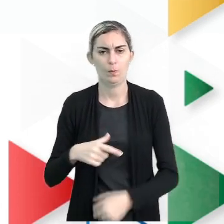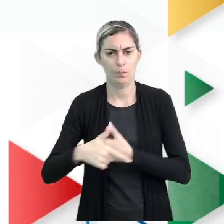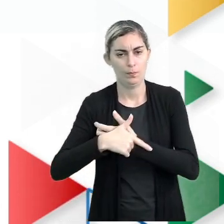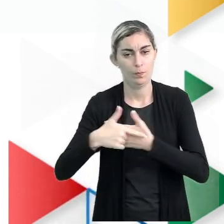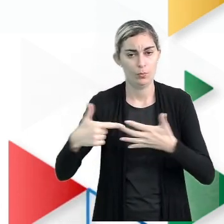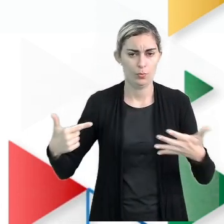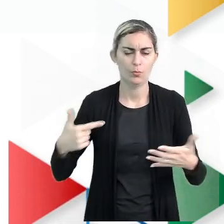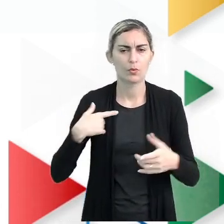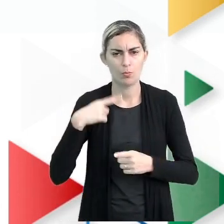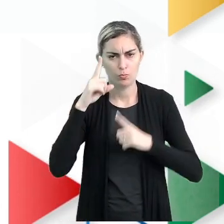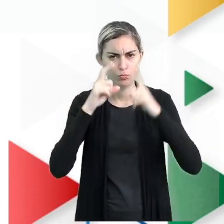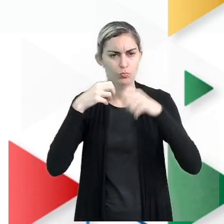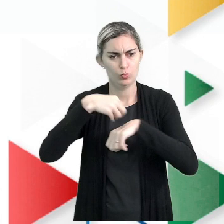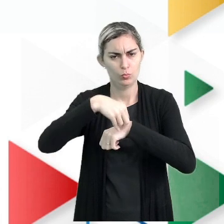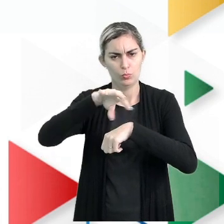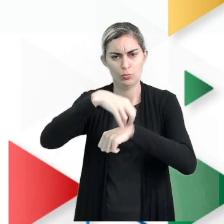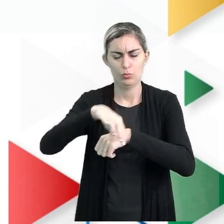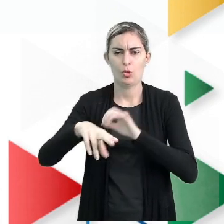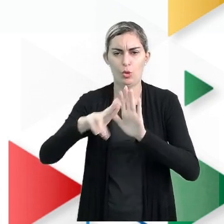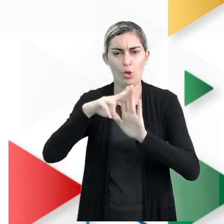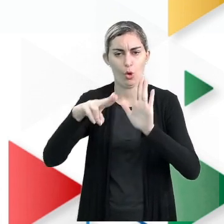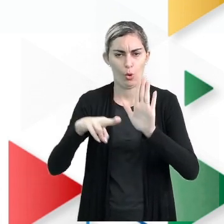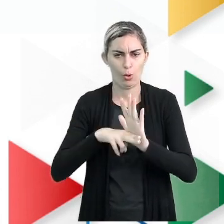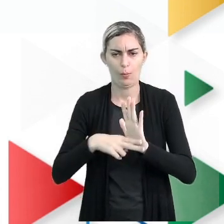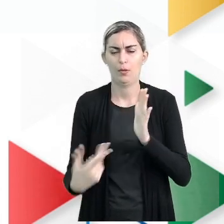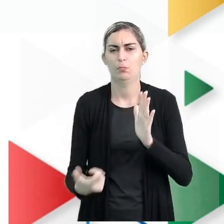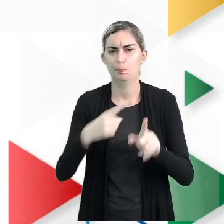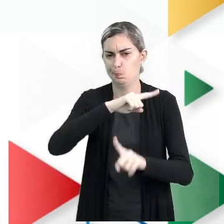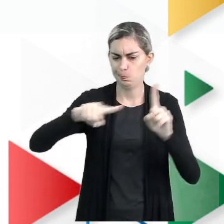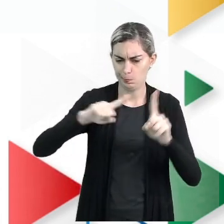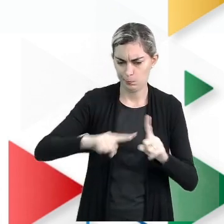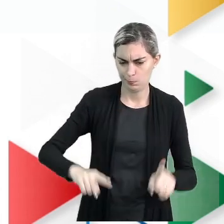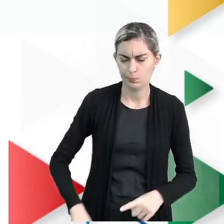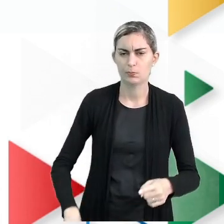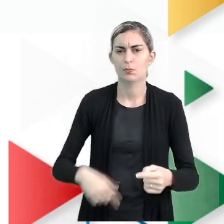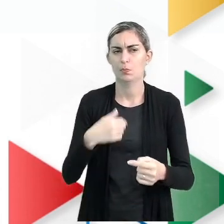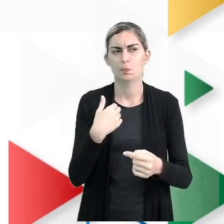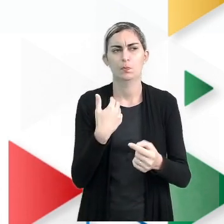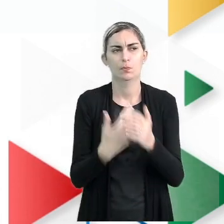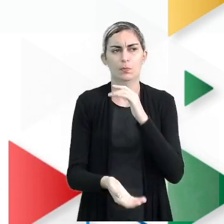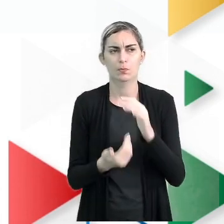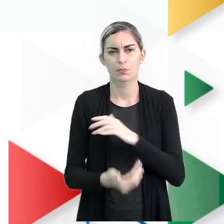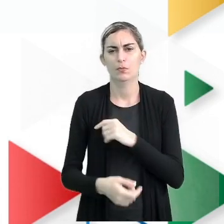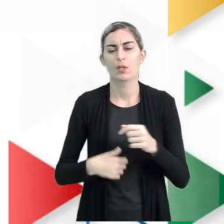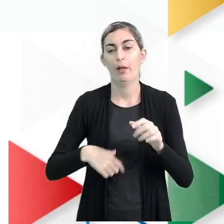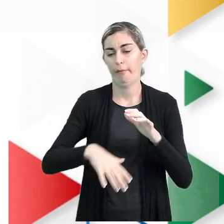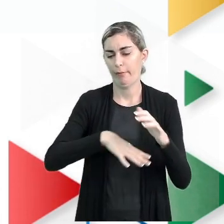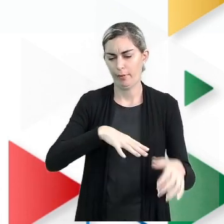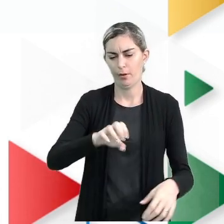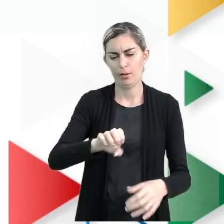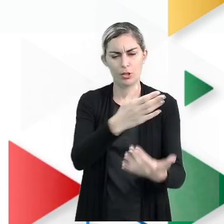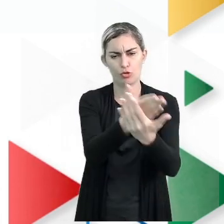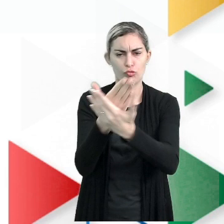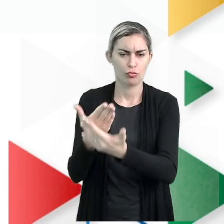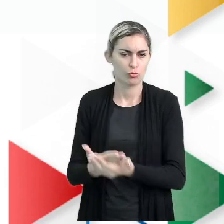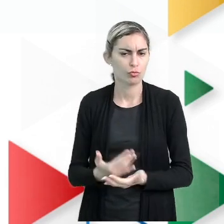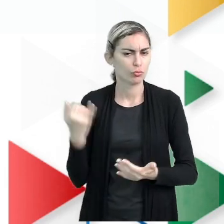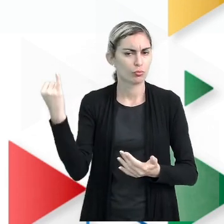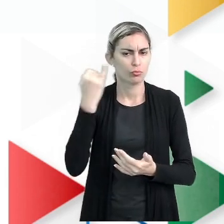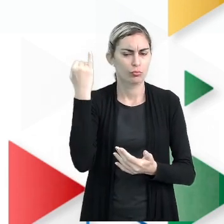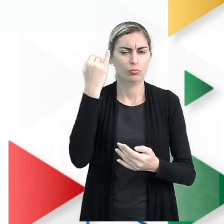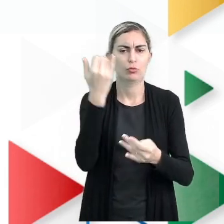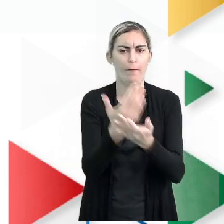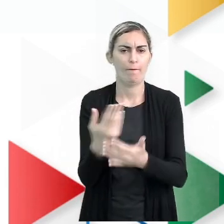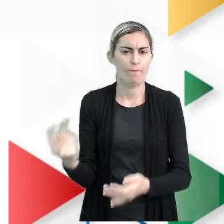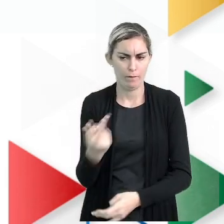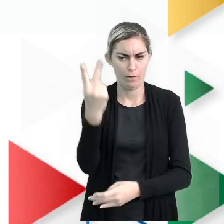é expressa em normas de proibição e permissão. E a ética, estudo fundamentado dos